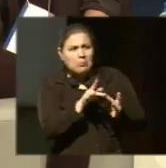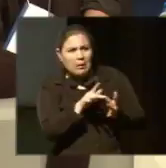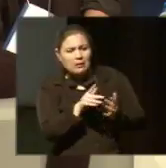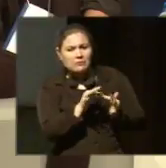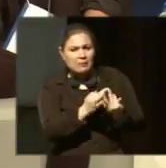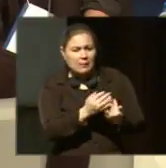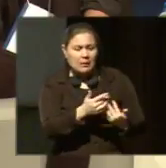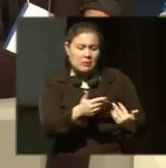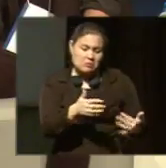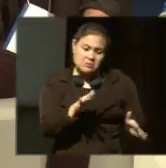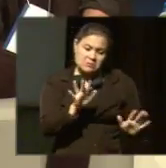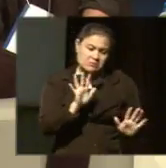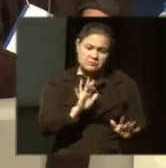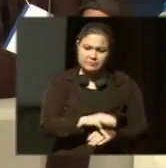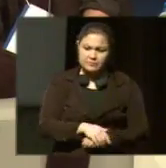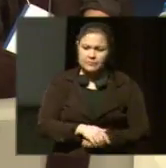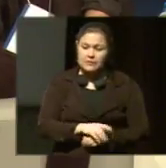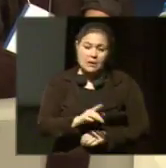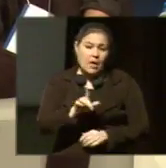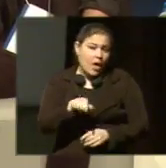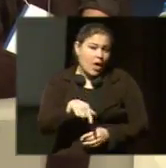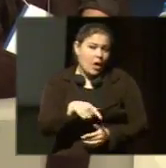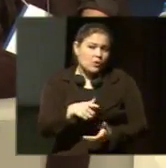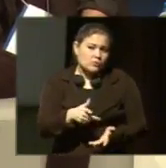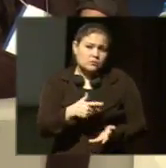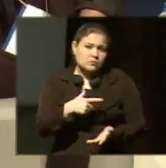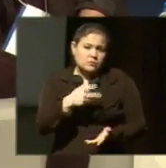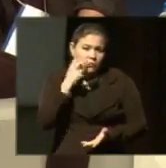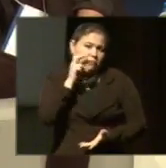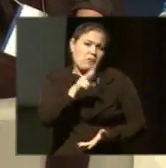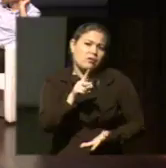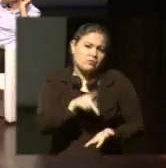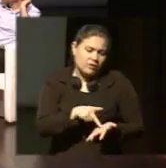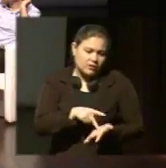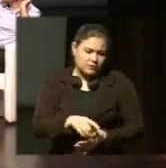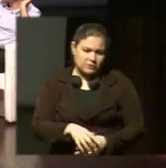mais. Então, é o que realmente a gente não vê, entendeu?